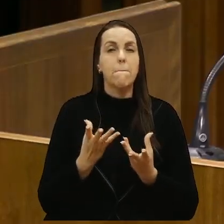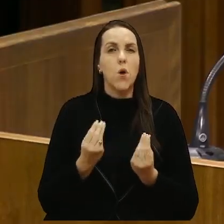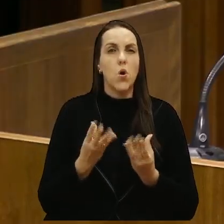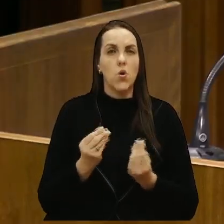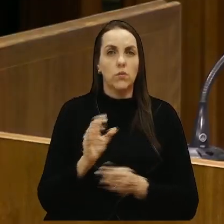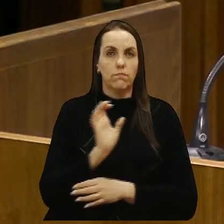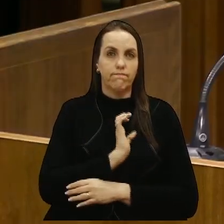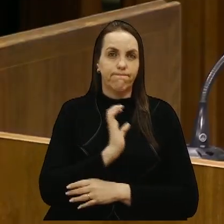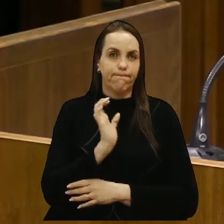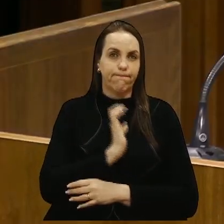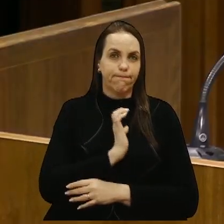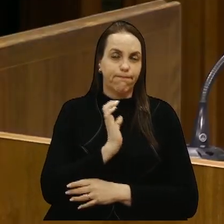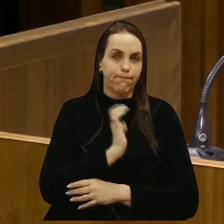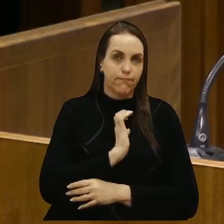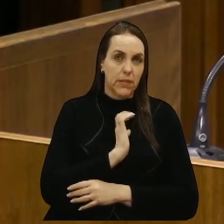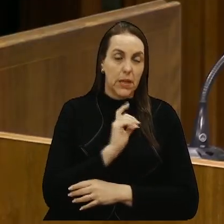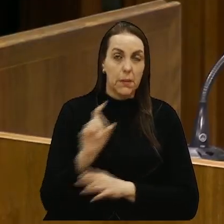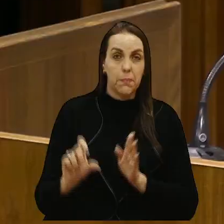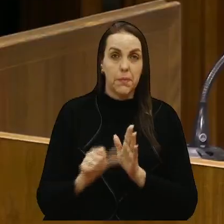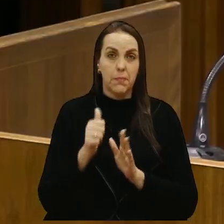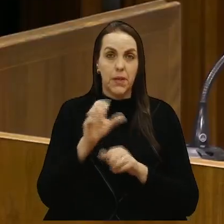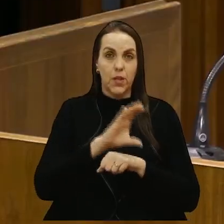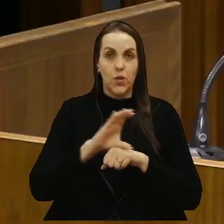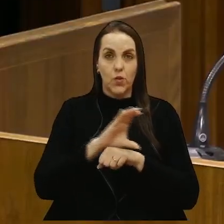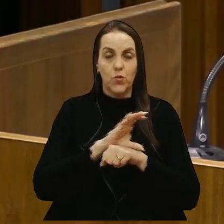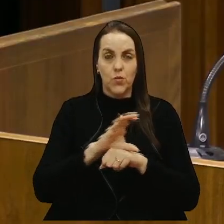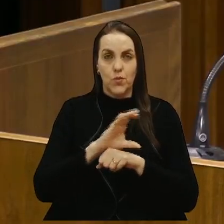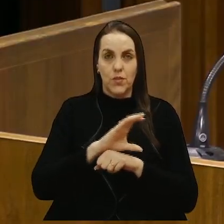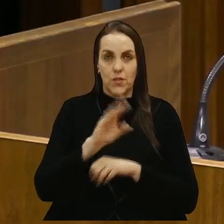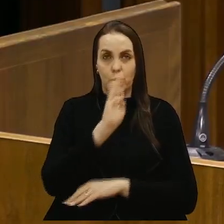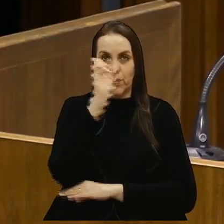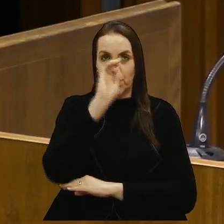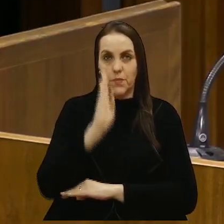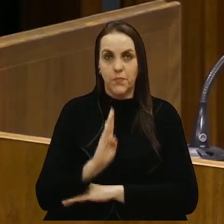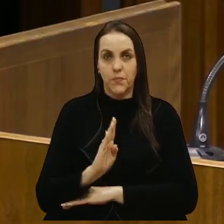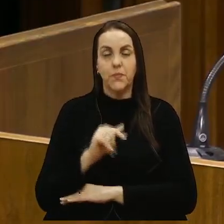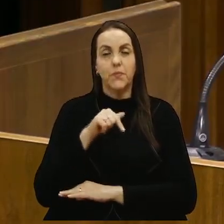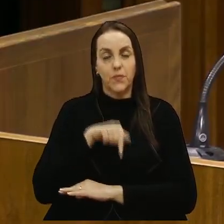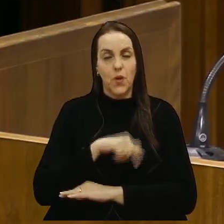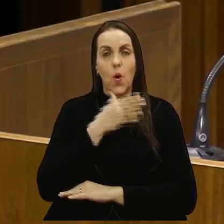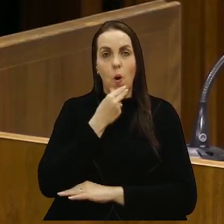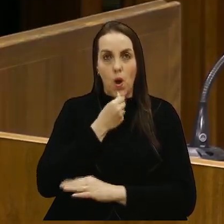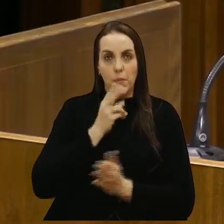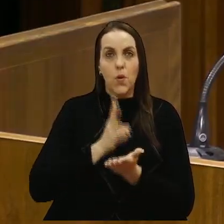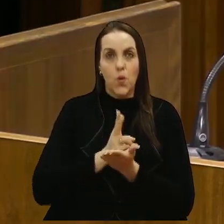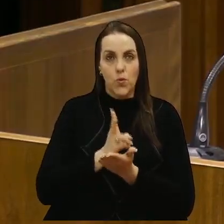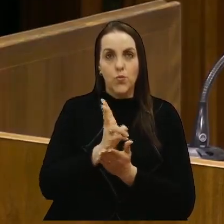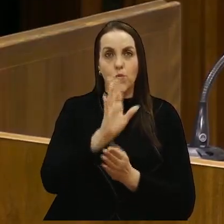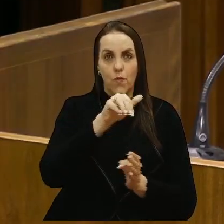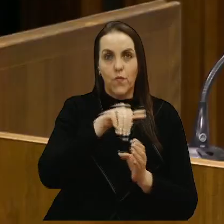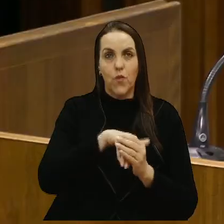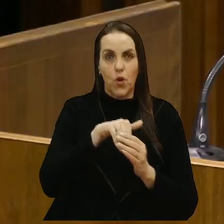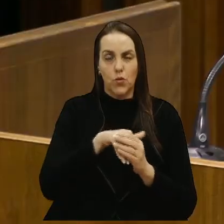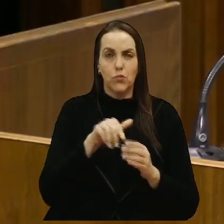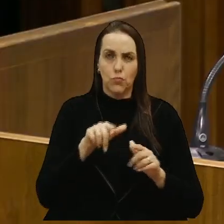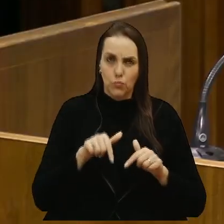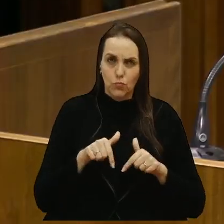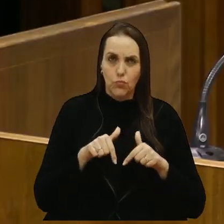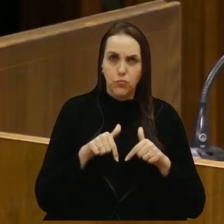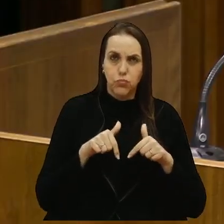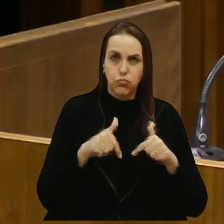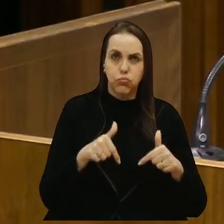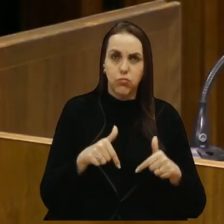dinheiro. E na primeira Constituição da República, os homens continuaram votando. Aí, com muita luta, sim,